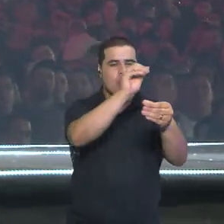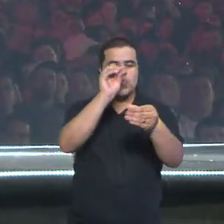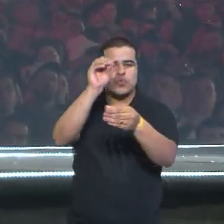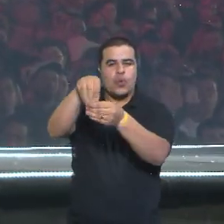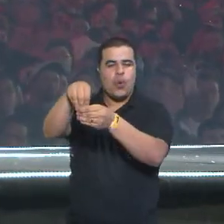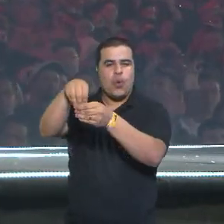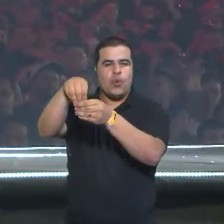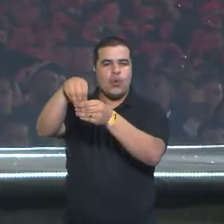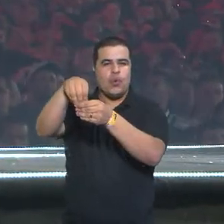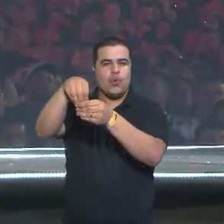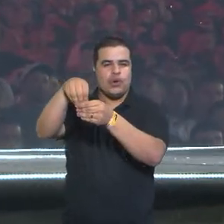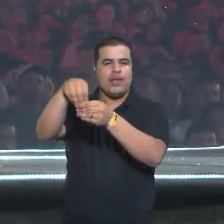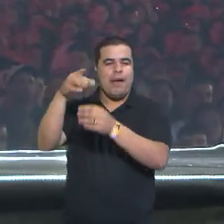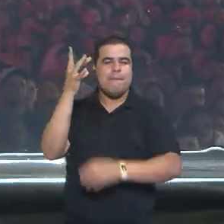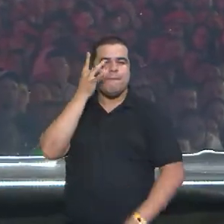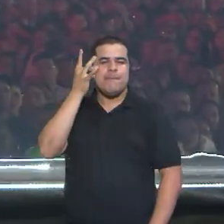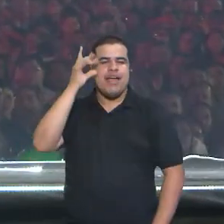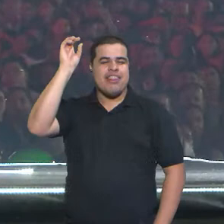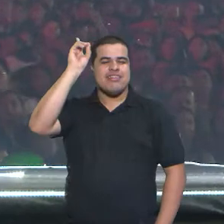de Deus